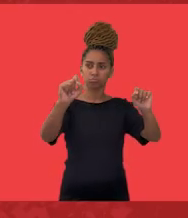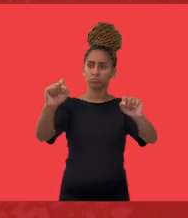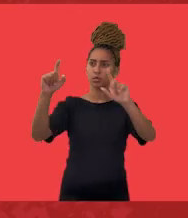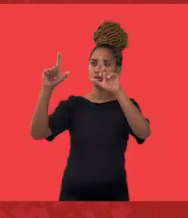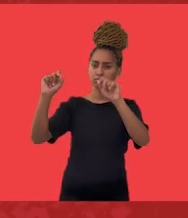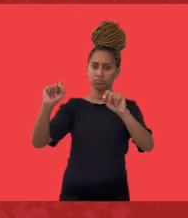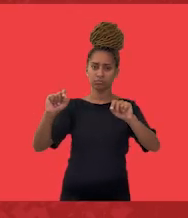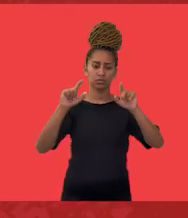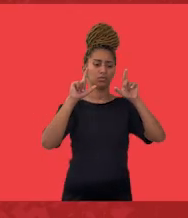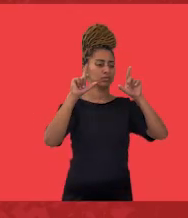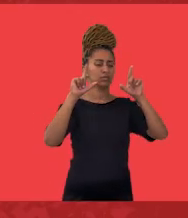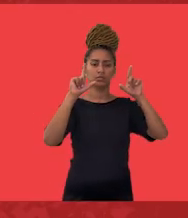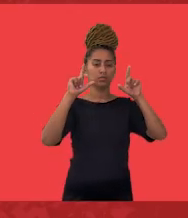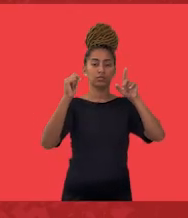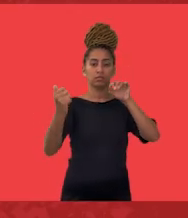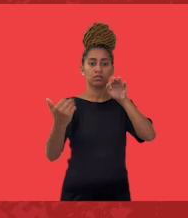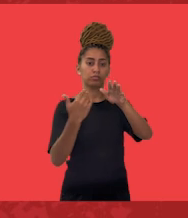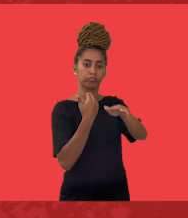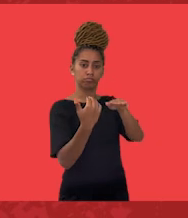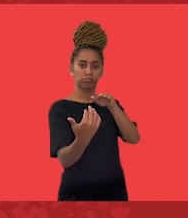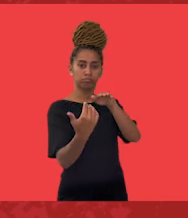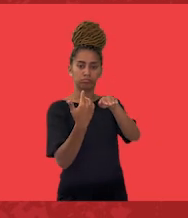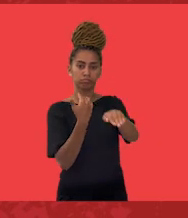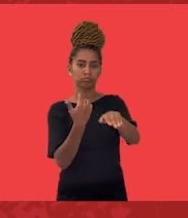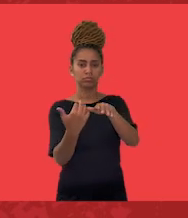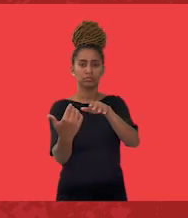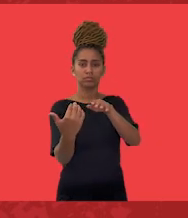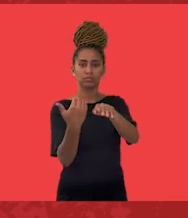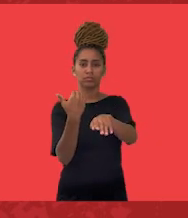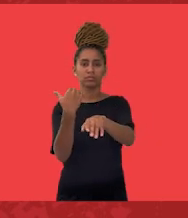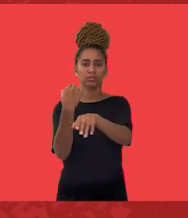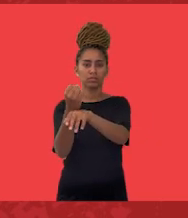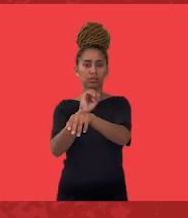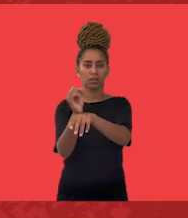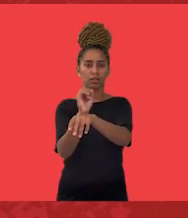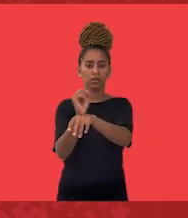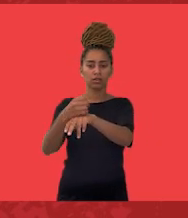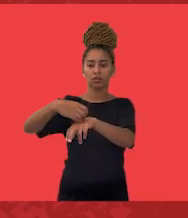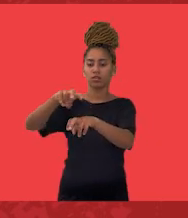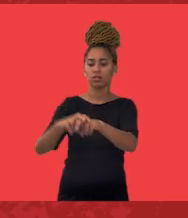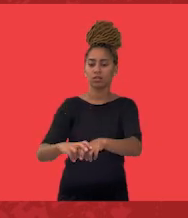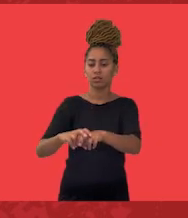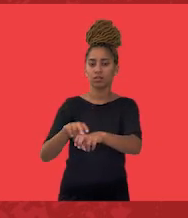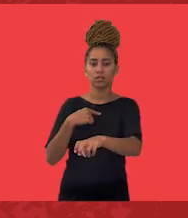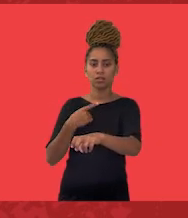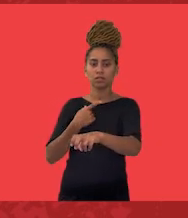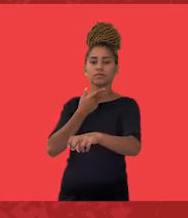O direito do mais forte é a ignorância. Essas moças,